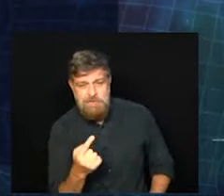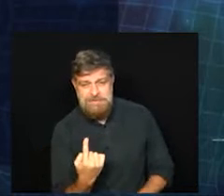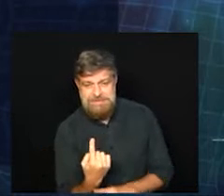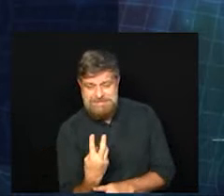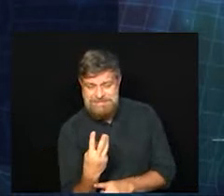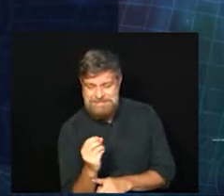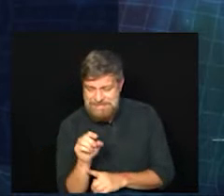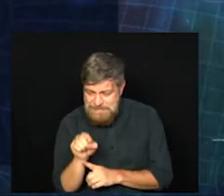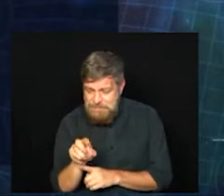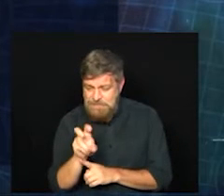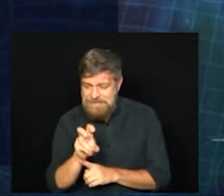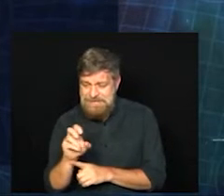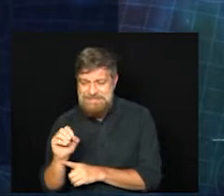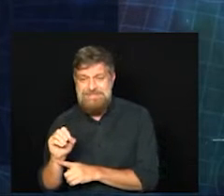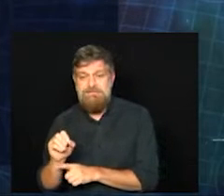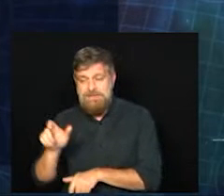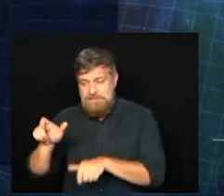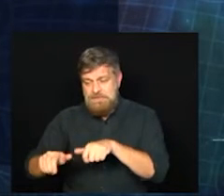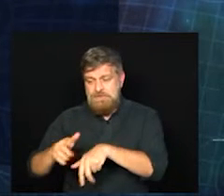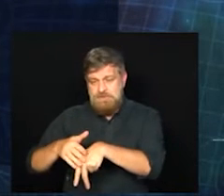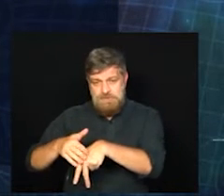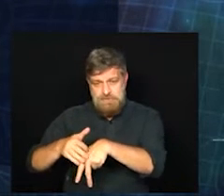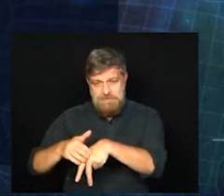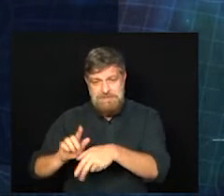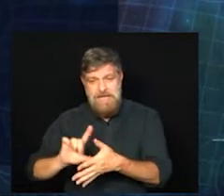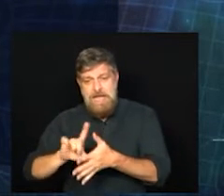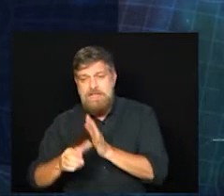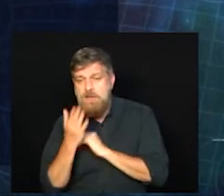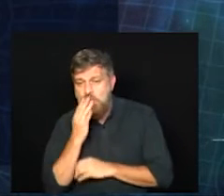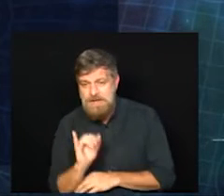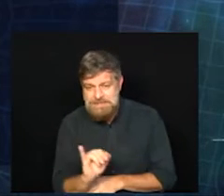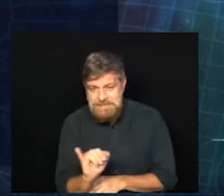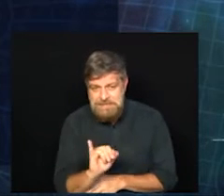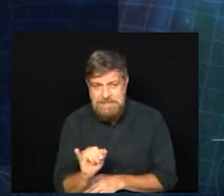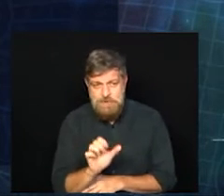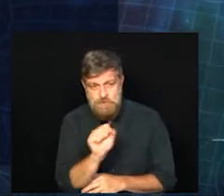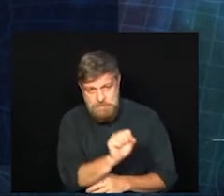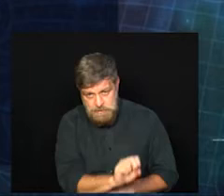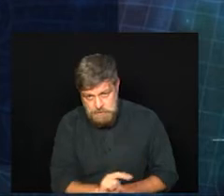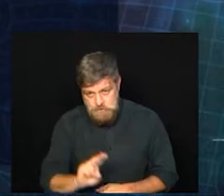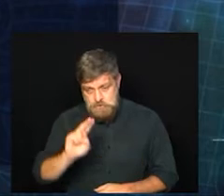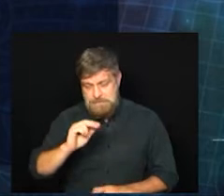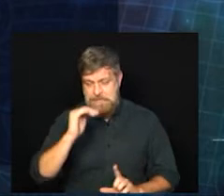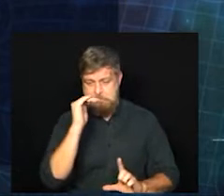130.550 casos da doença. Indaiatuba, 30.380, Sumaré,